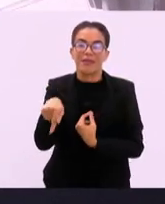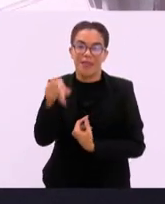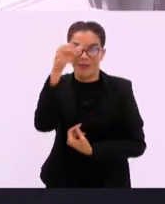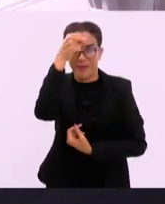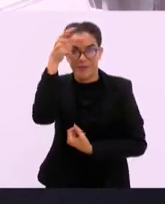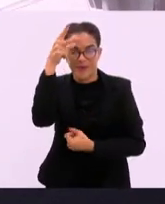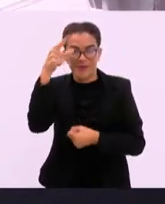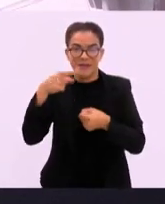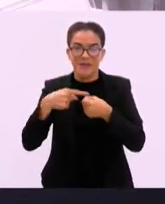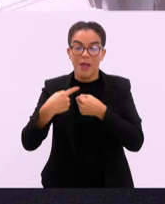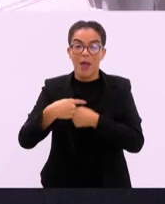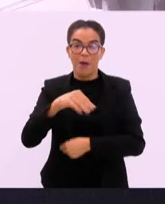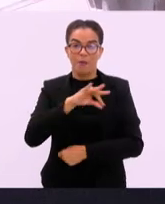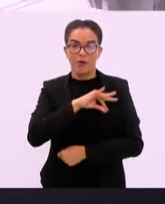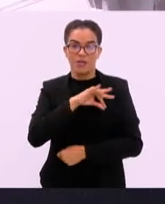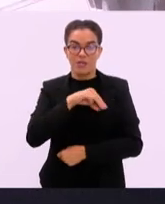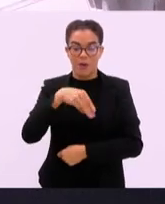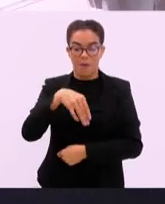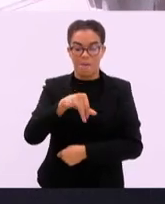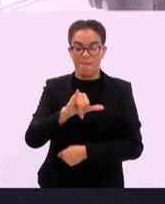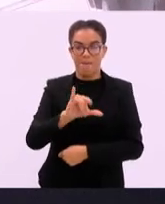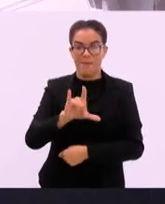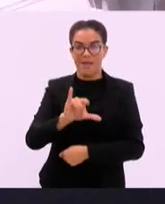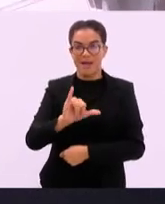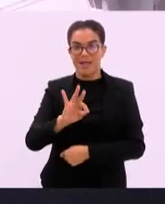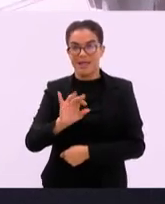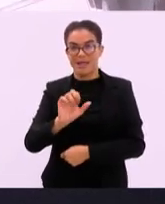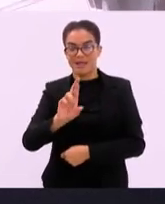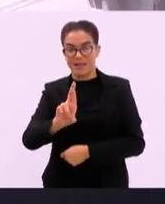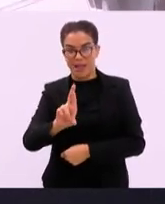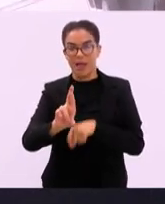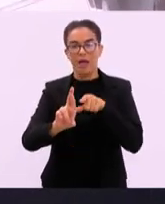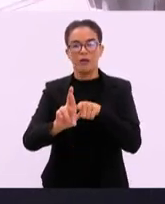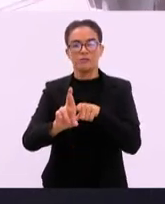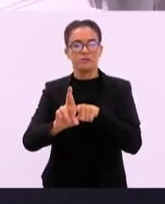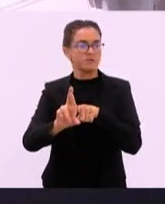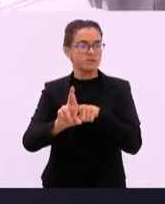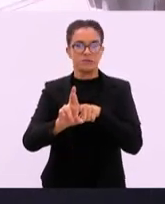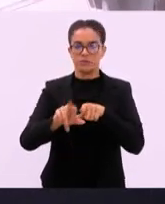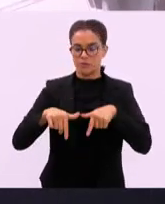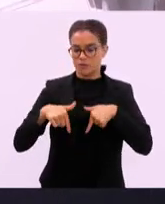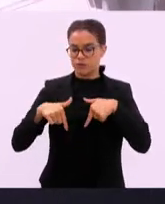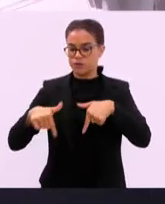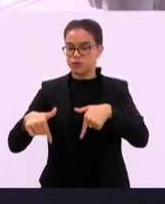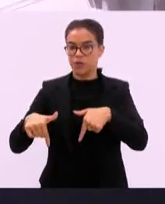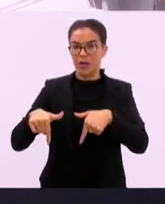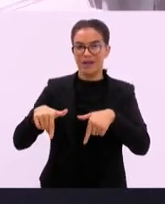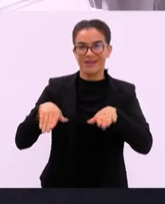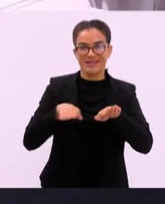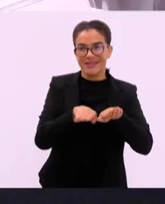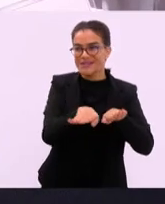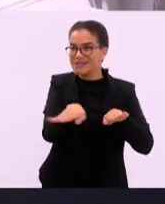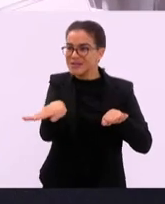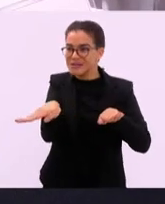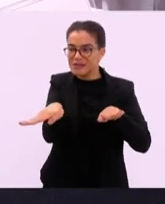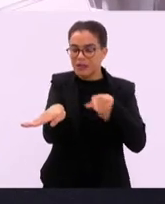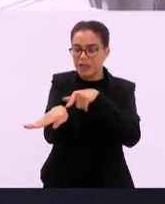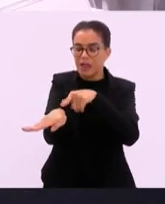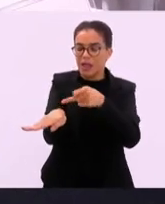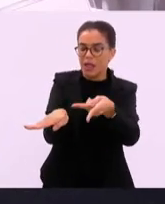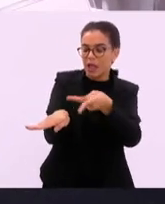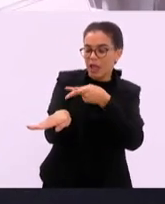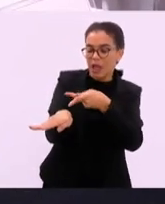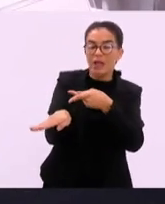aí o policial militar, para que possa infracionar nesses delitos de trânsito que são de competência municipal, ele tem que